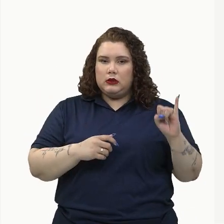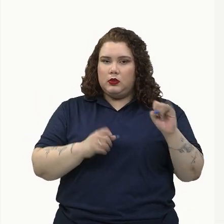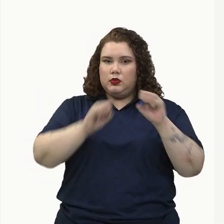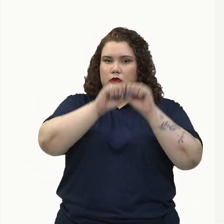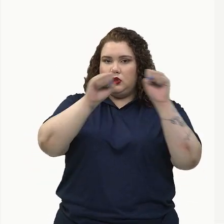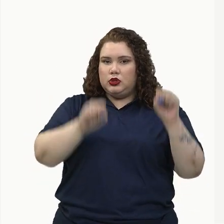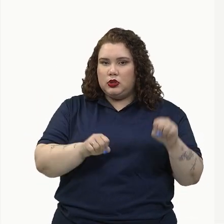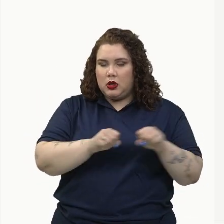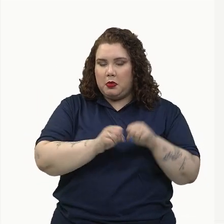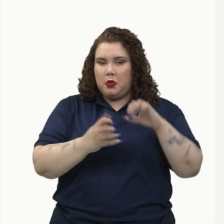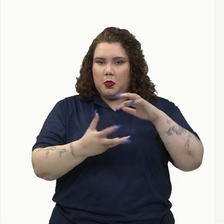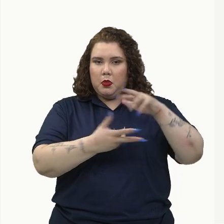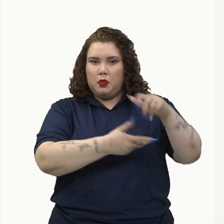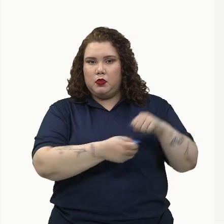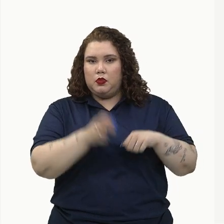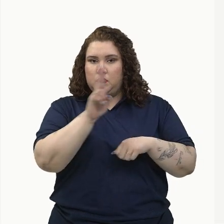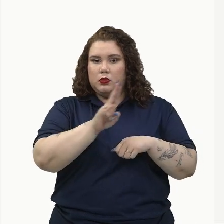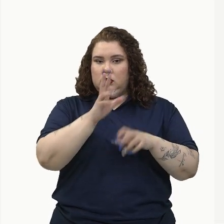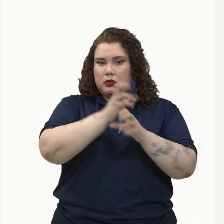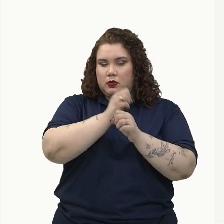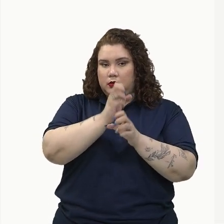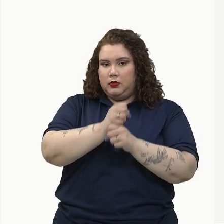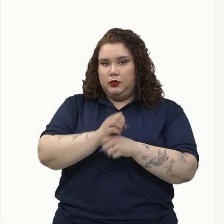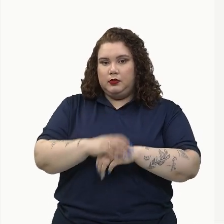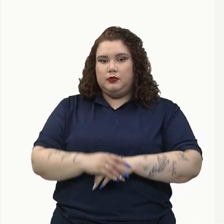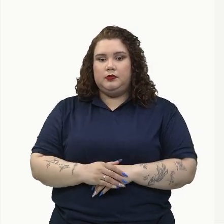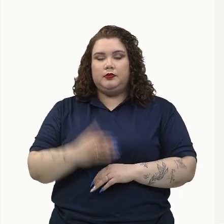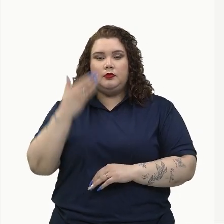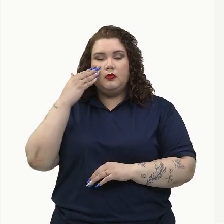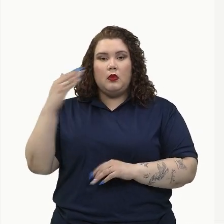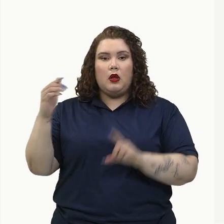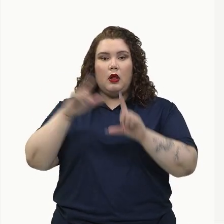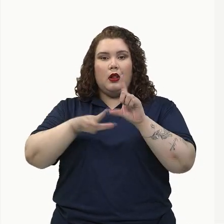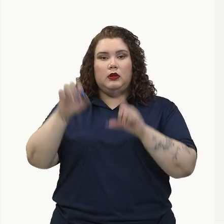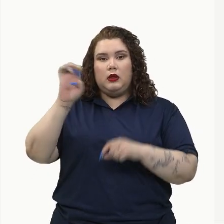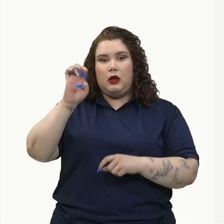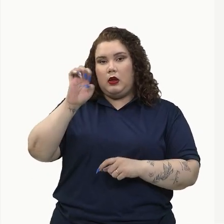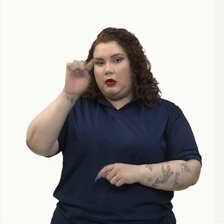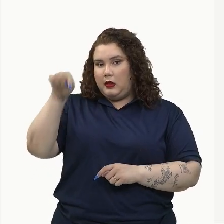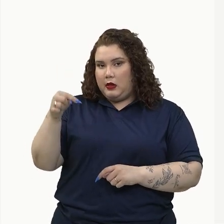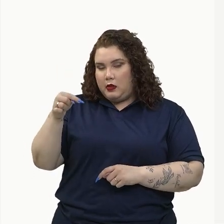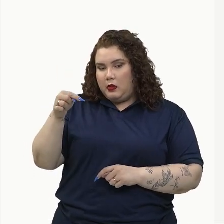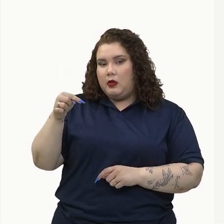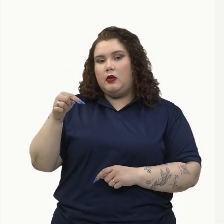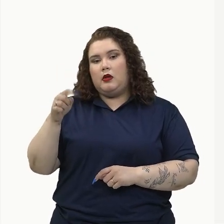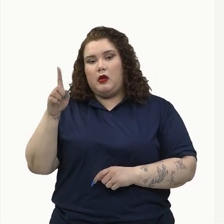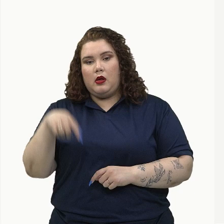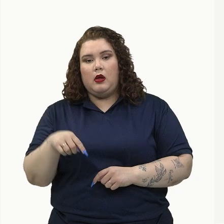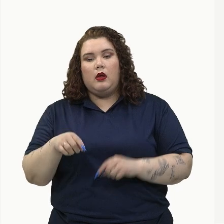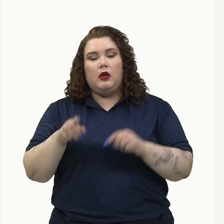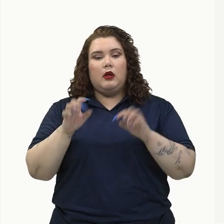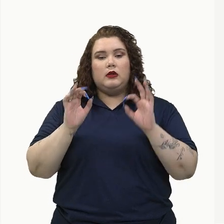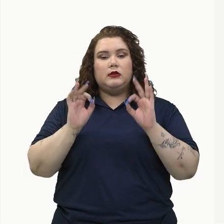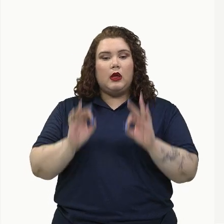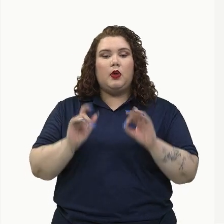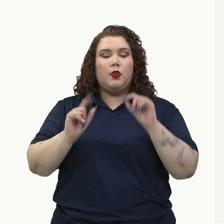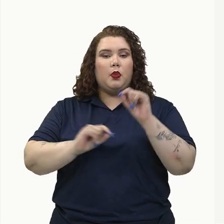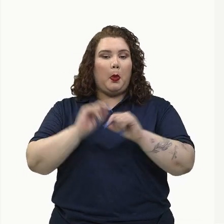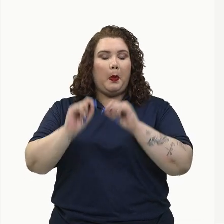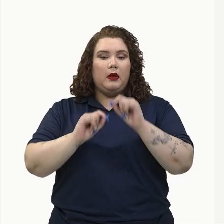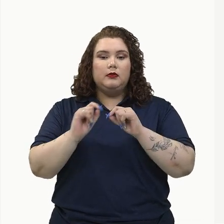não esqueça, o epsilon que aparece aqui, essa letra grega, o epsilon', é exatamente a